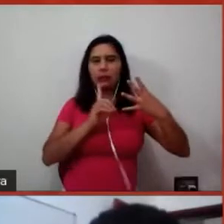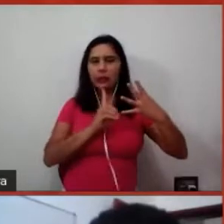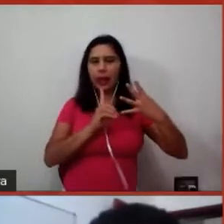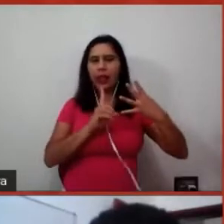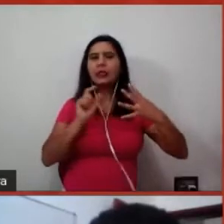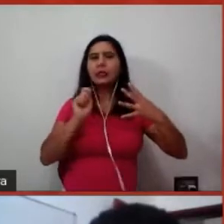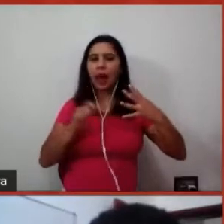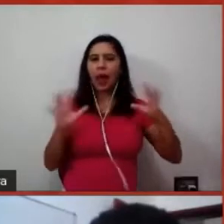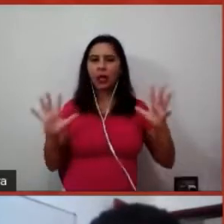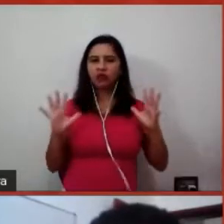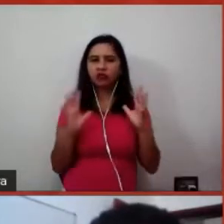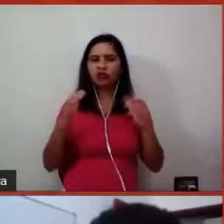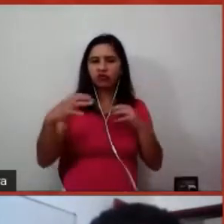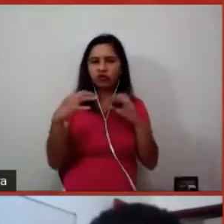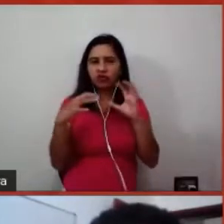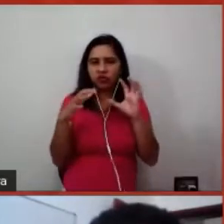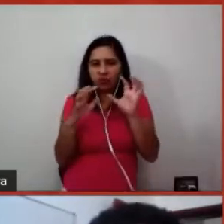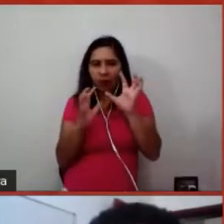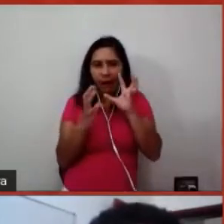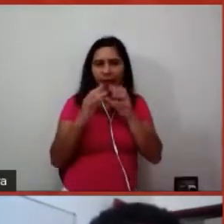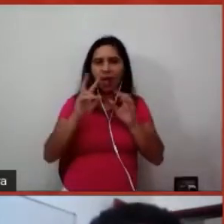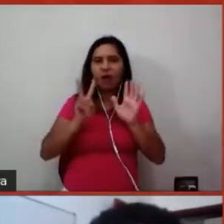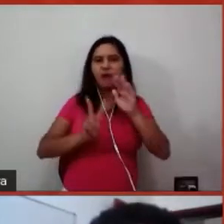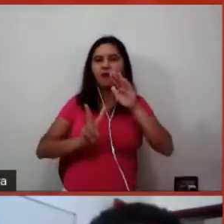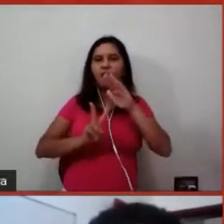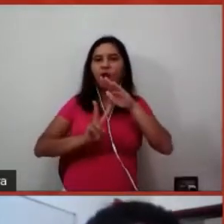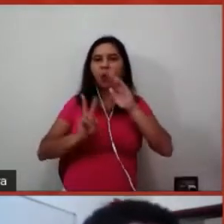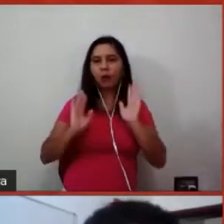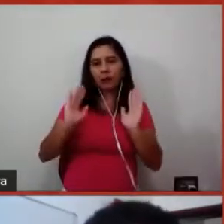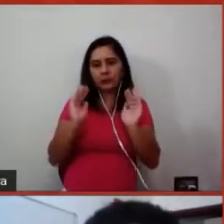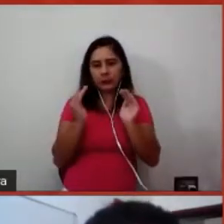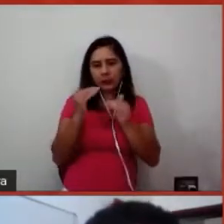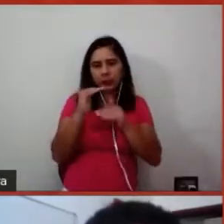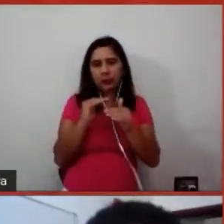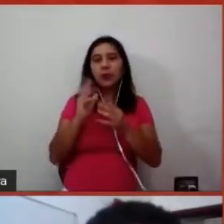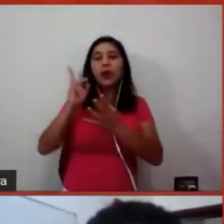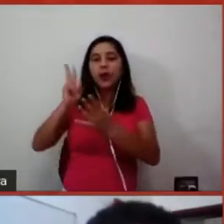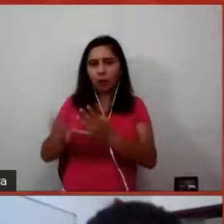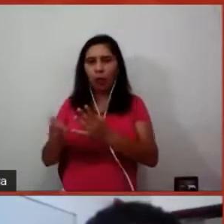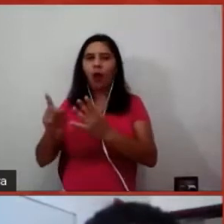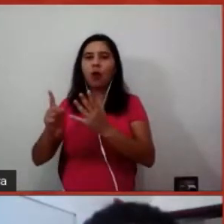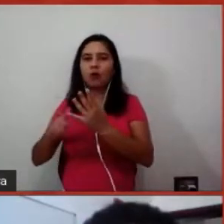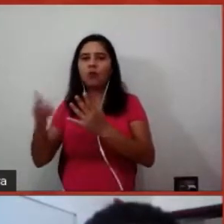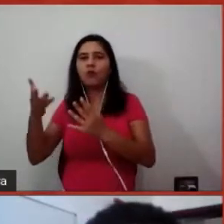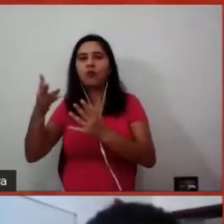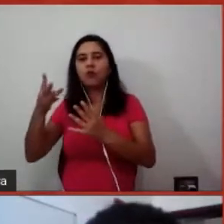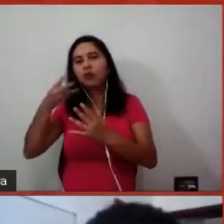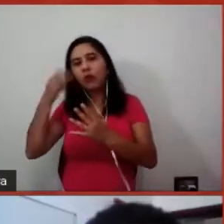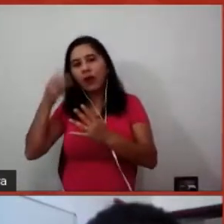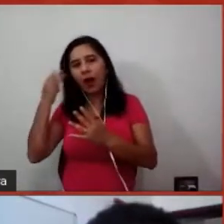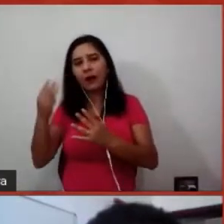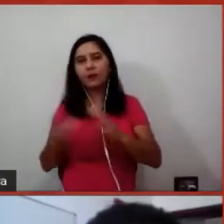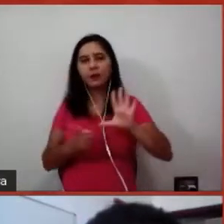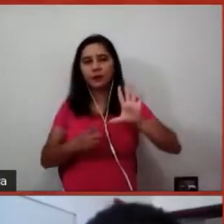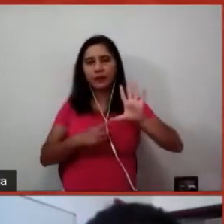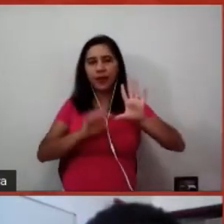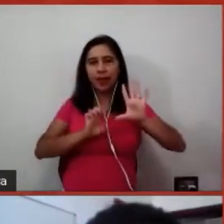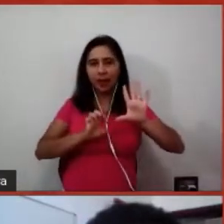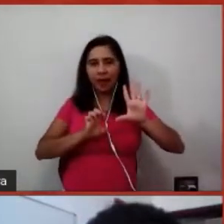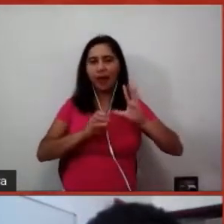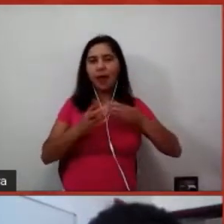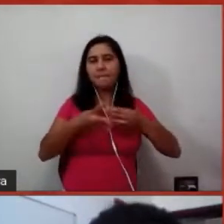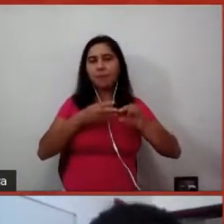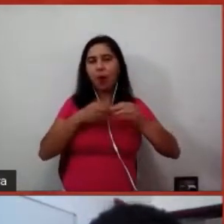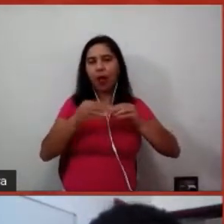compressíveis, mantendo forma, mas ajustando volume ao do recipiente, como os gatos aparentam ser. E E. Moleculares